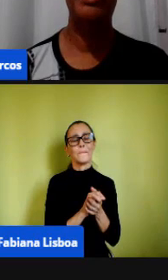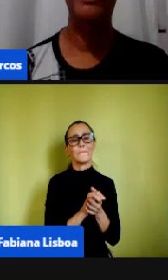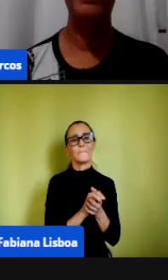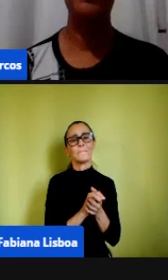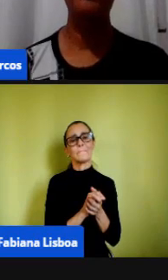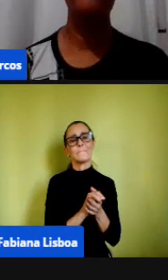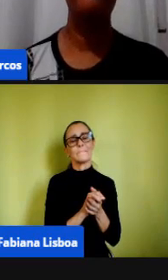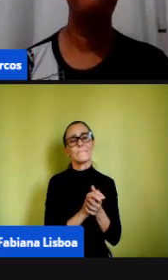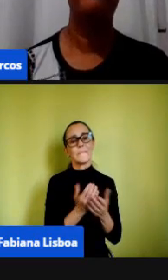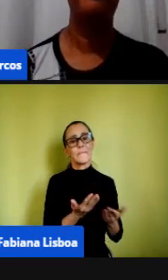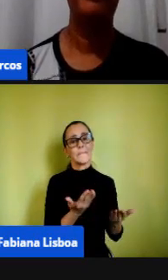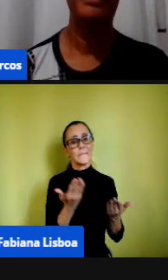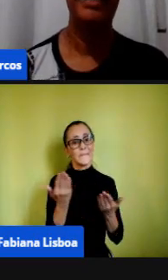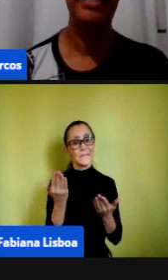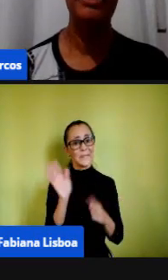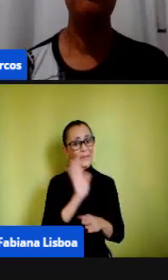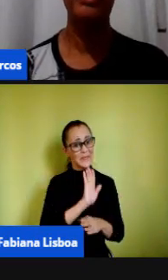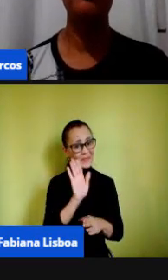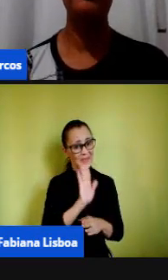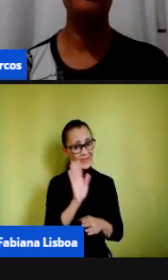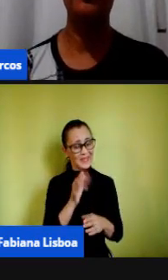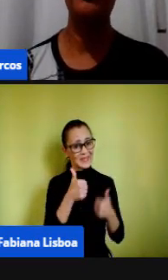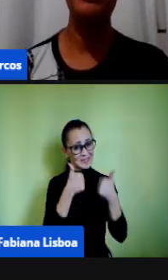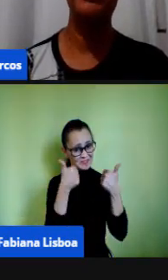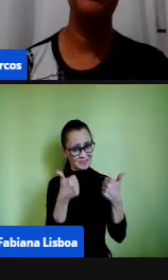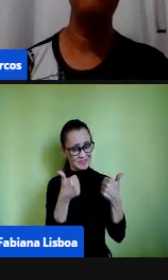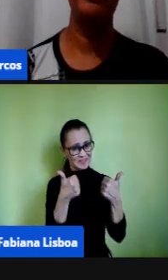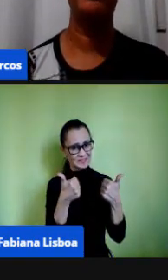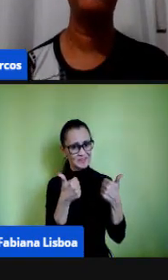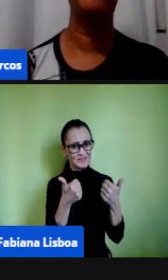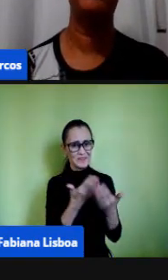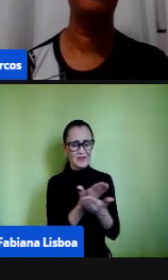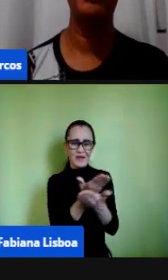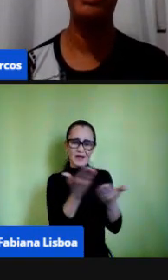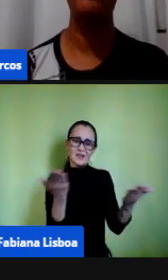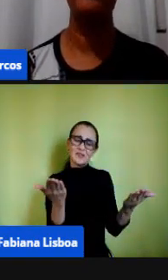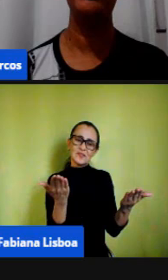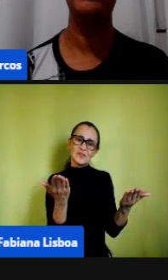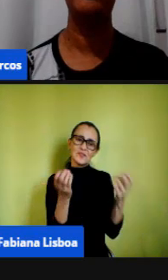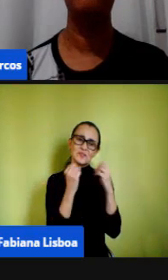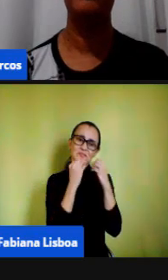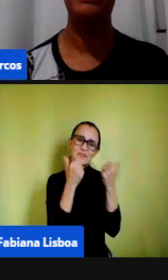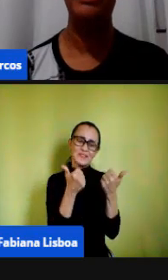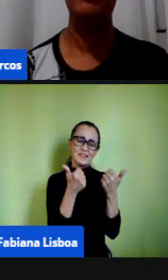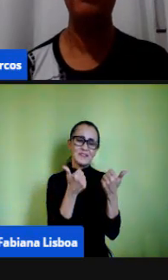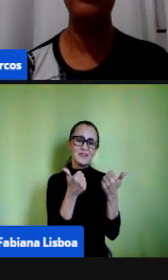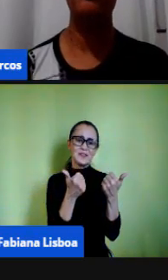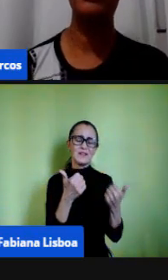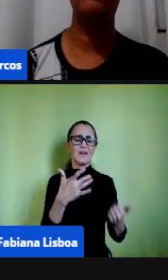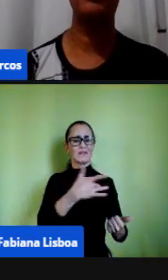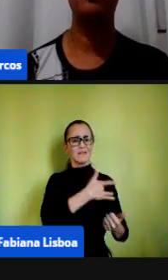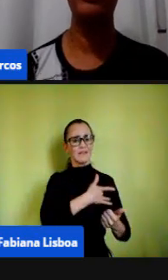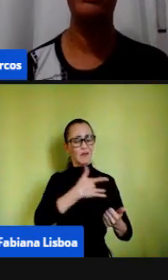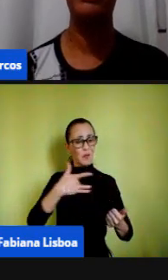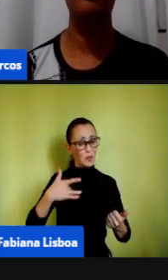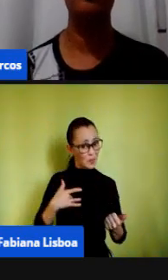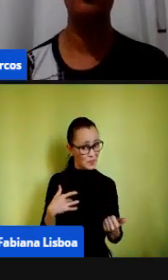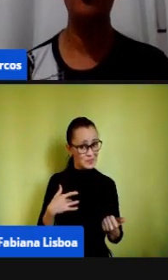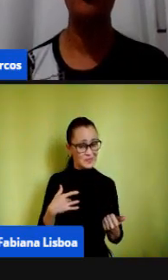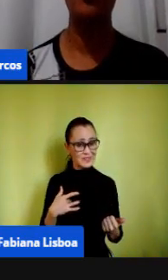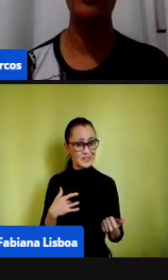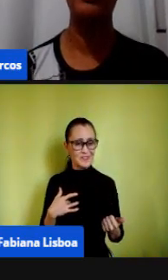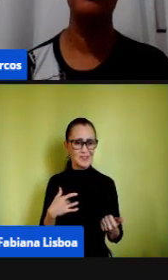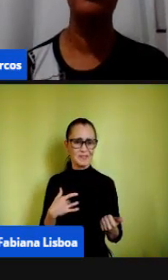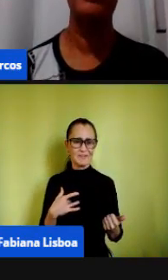Como vocês estão? Espero que todos estejam bem, saudáveis. Espero que a nossa